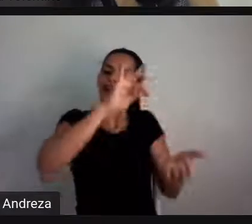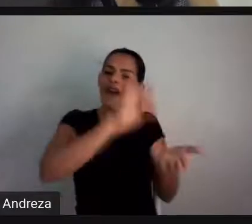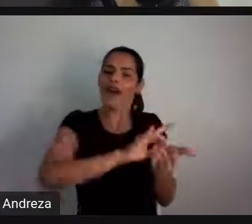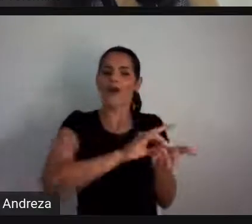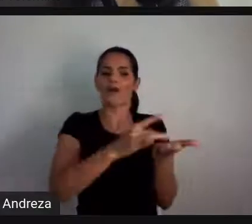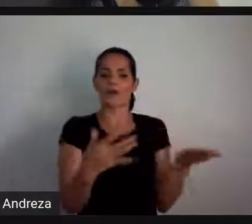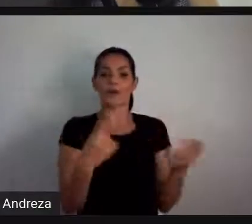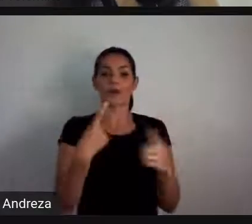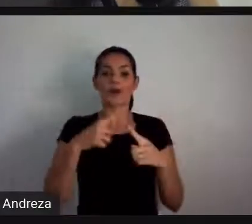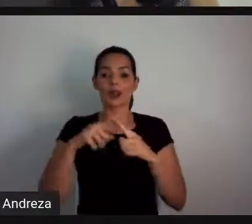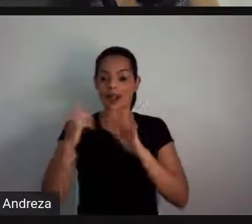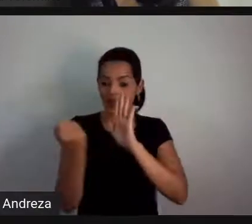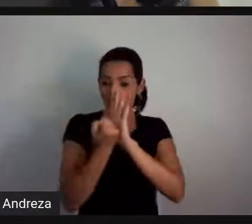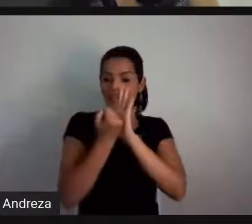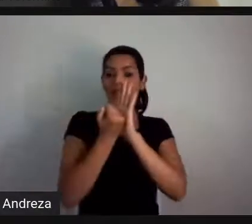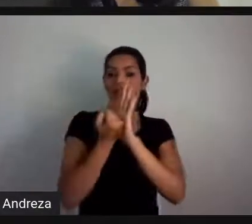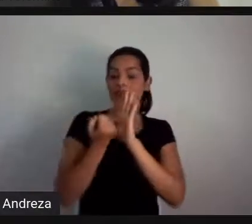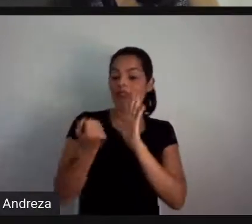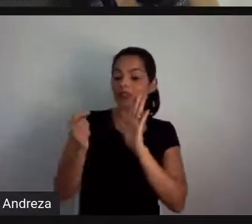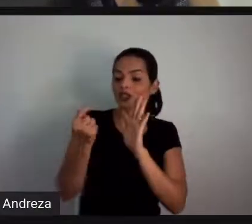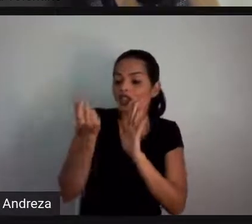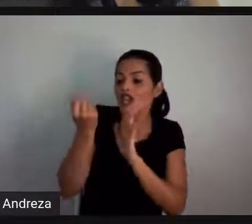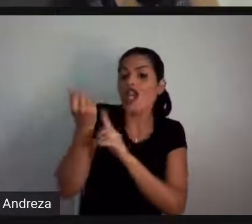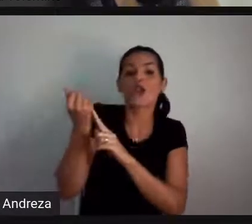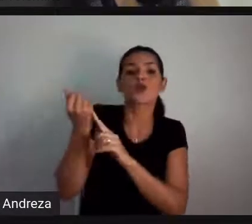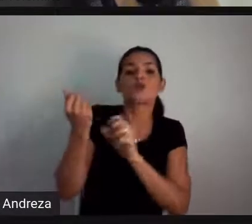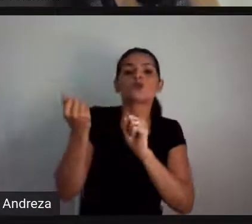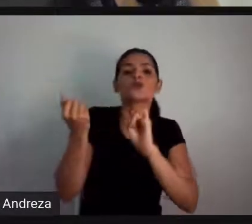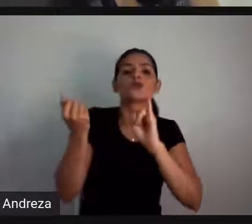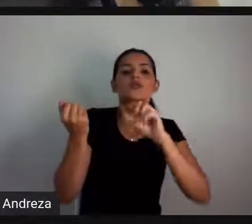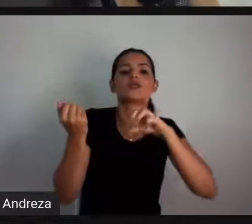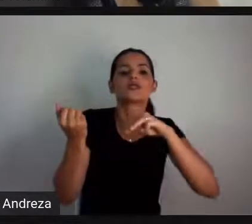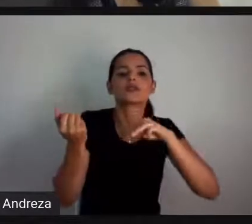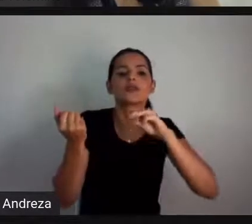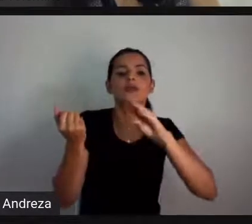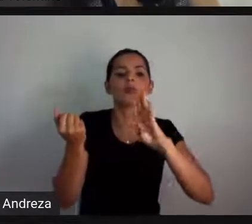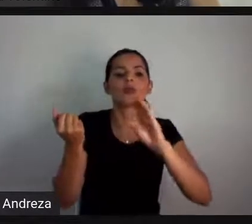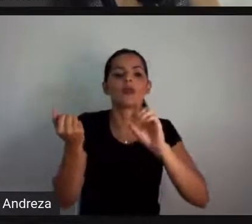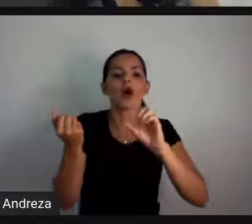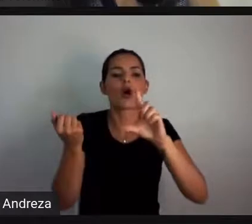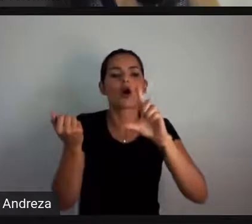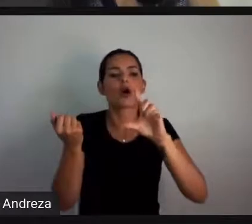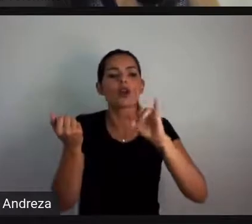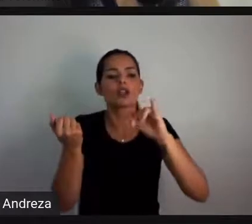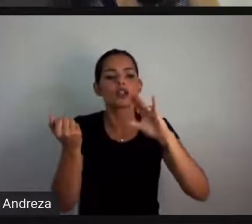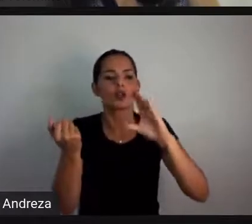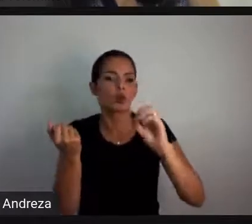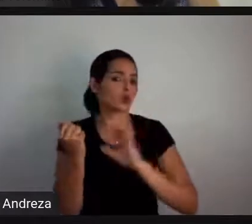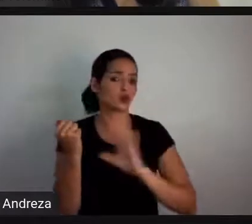simbólico que a gente dá a ele. Então, Clarice, a gente tem todas essas questões,